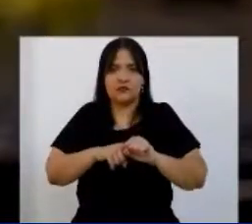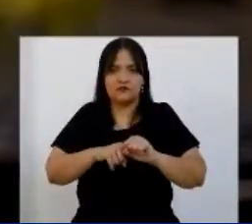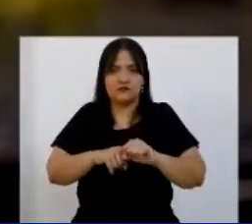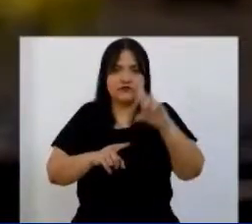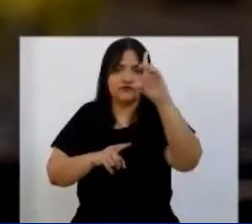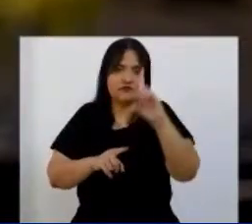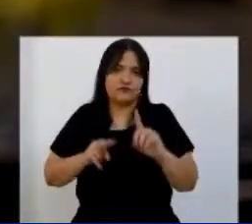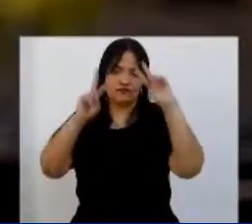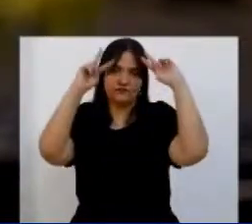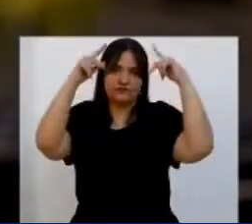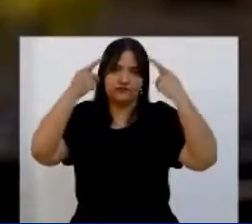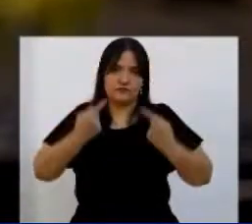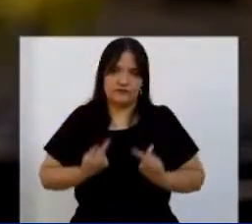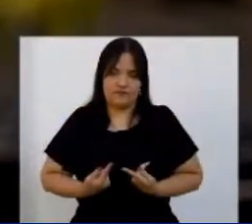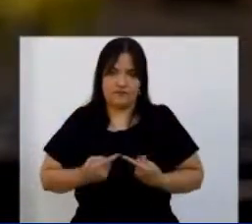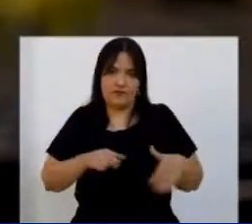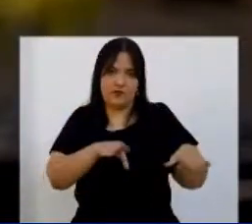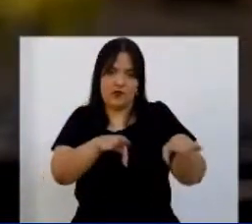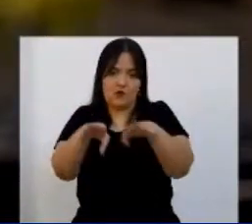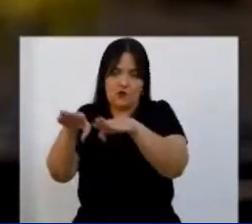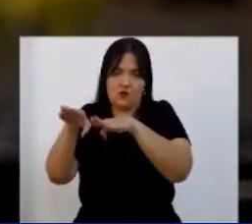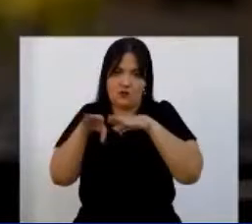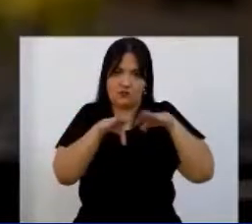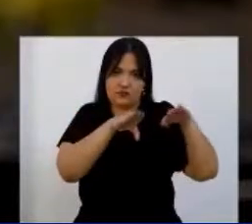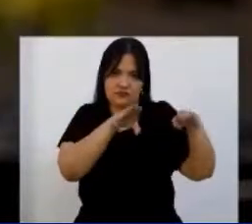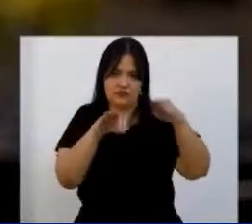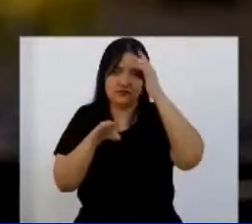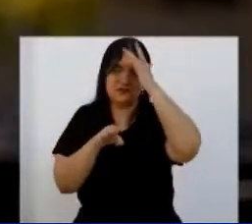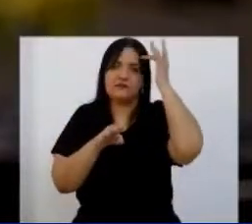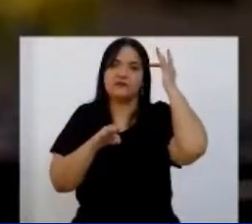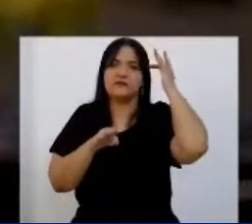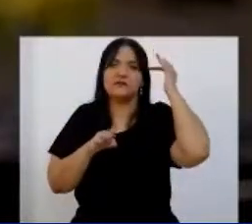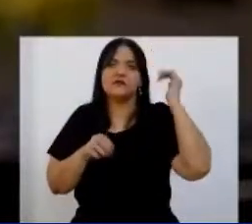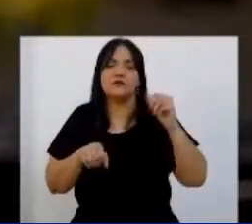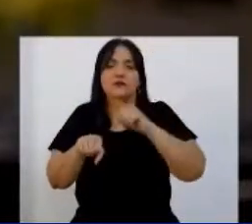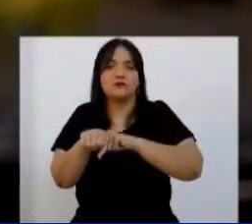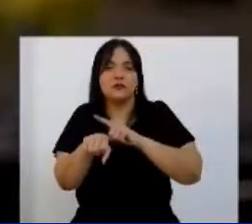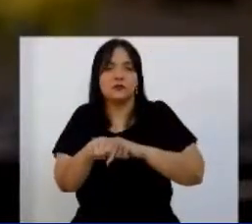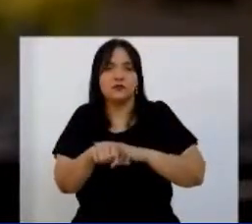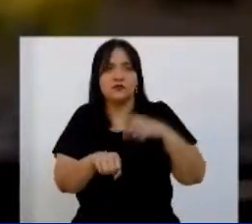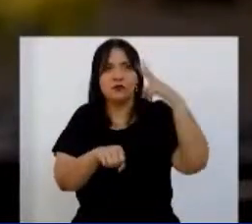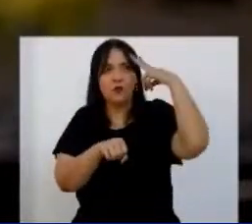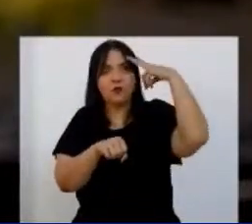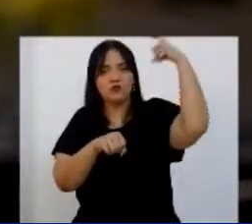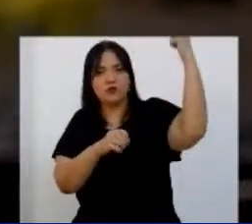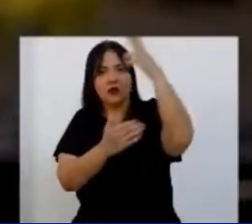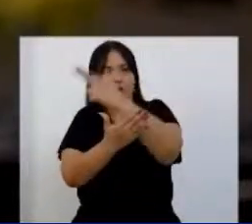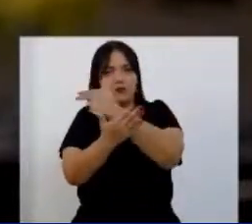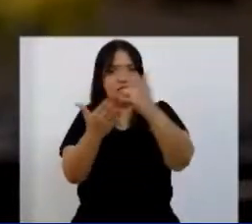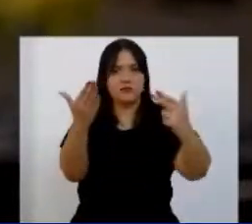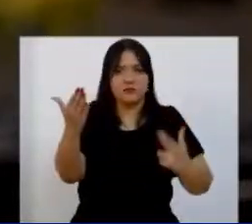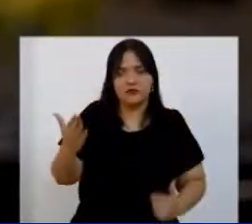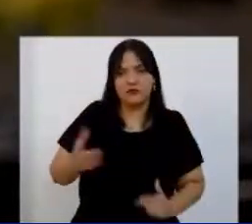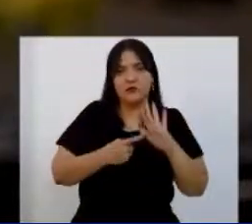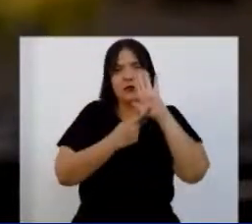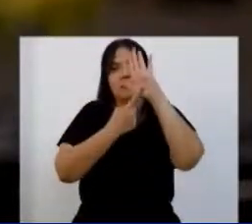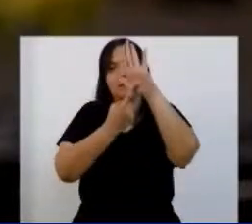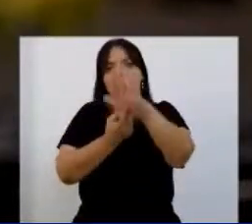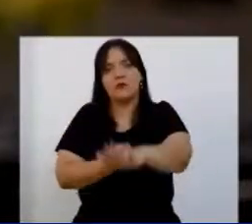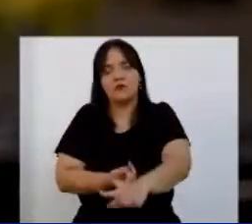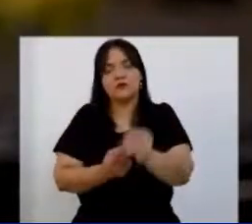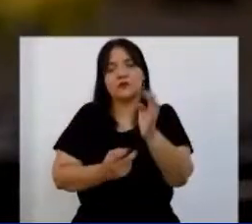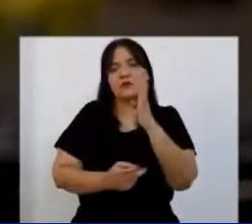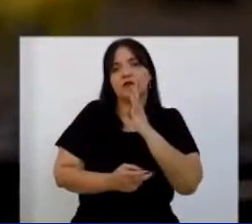direitos humanos e da igualdade étnico-racial. Então, deste modo, as sessões culturais agregam à